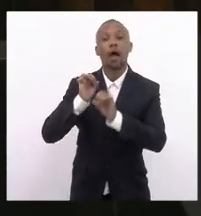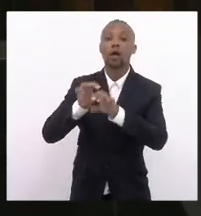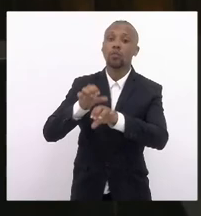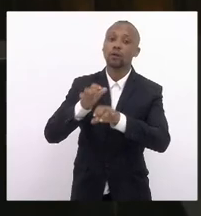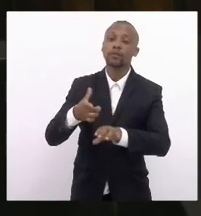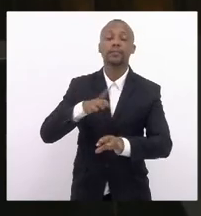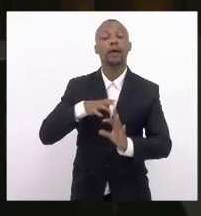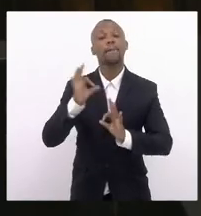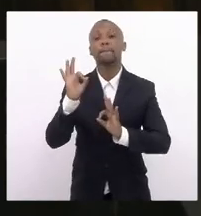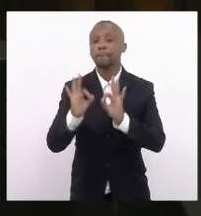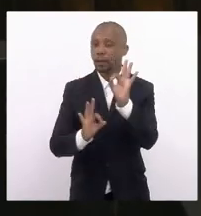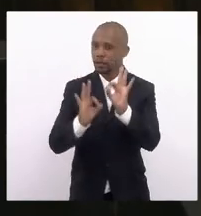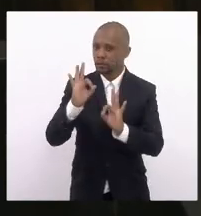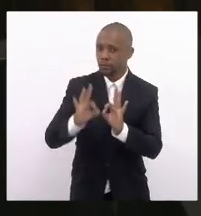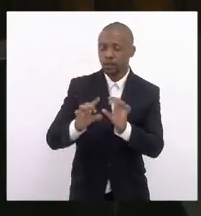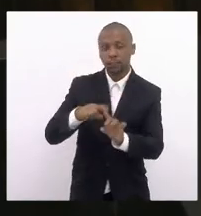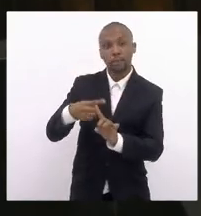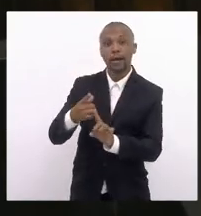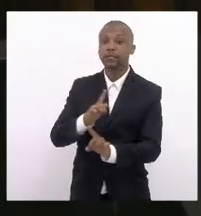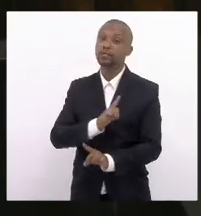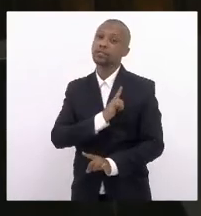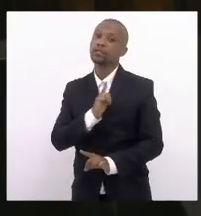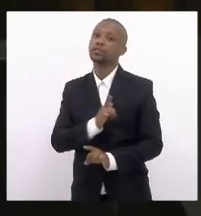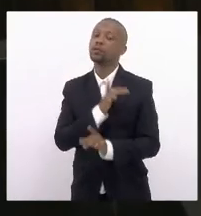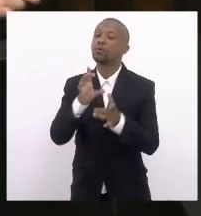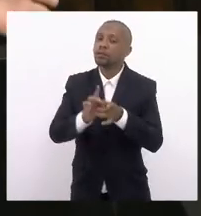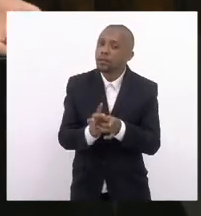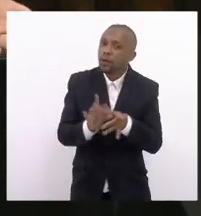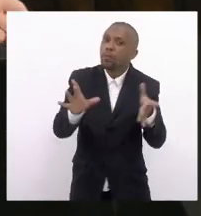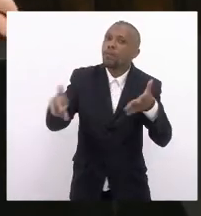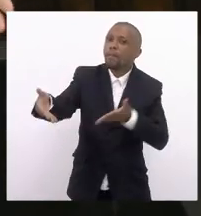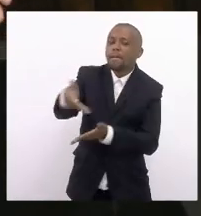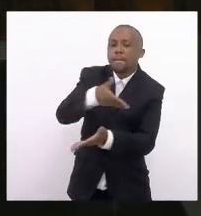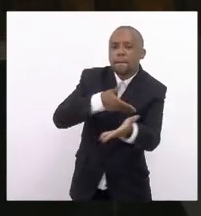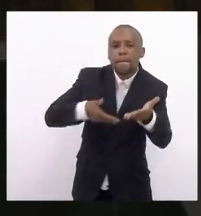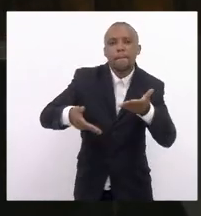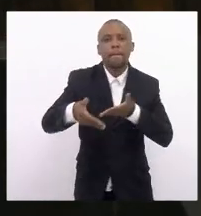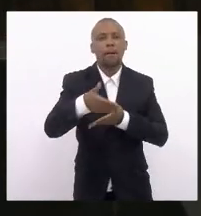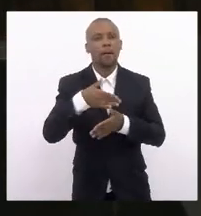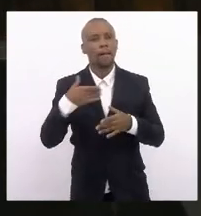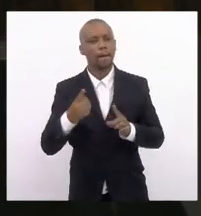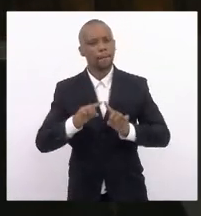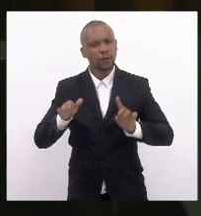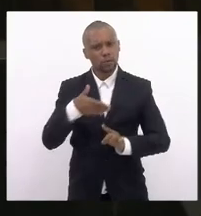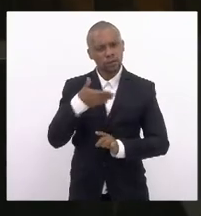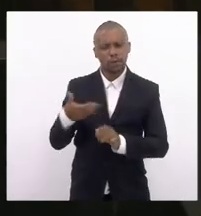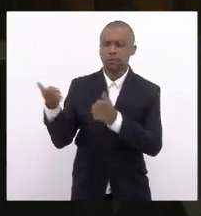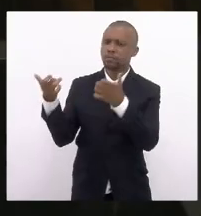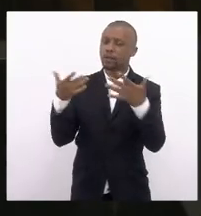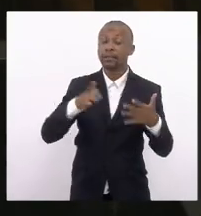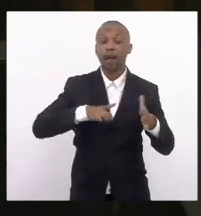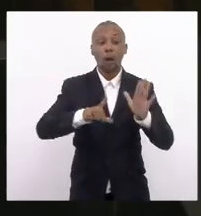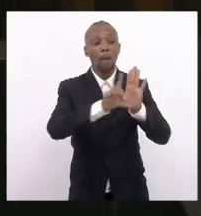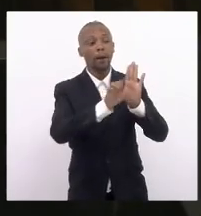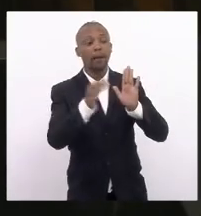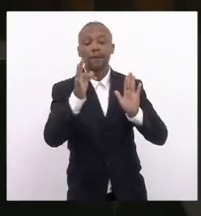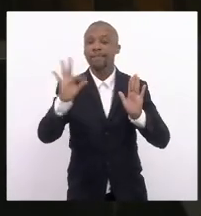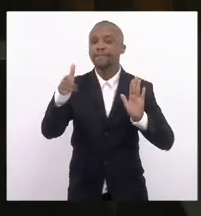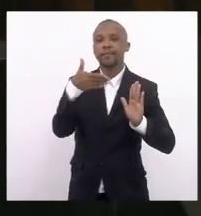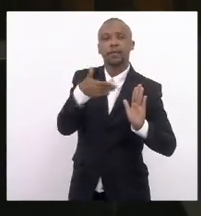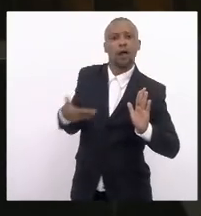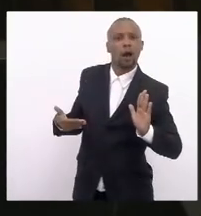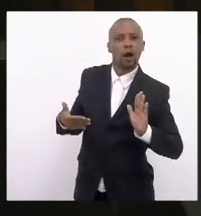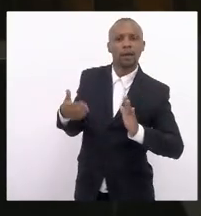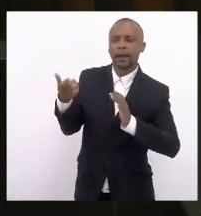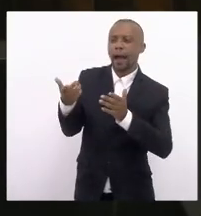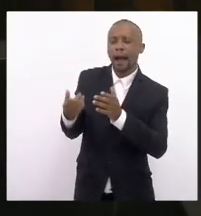gestão democrática. Aí o governo fala: ah, mas existe uma lei federal que diz que a